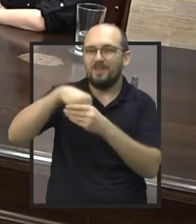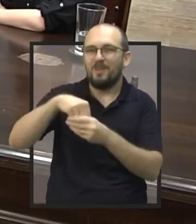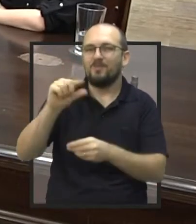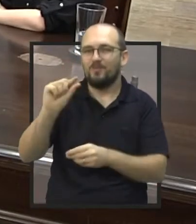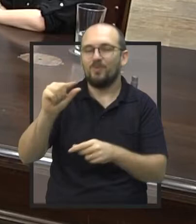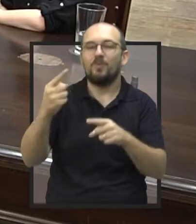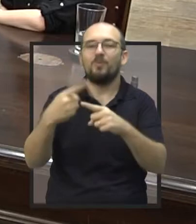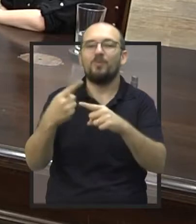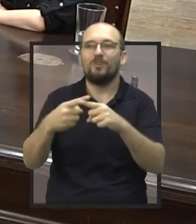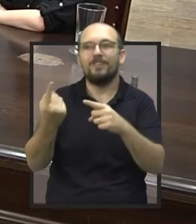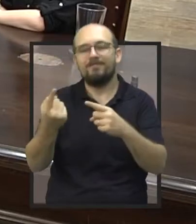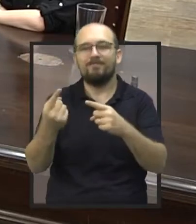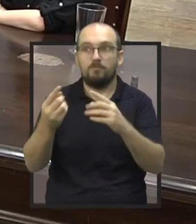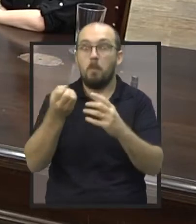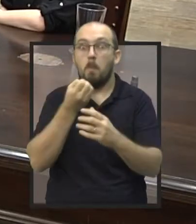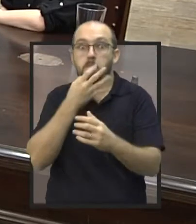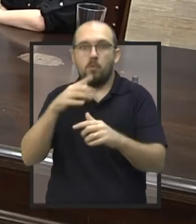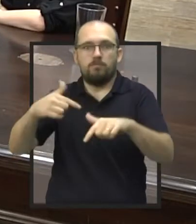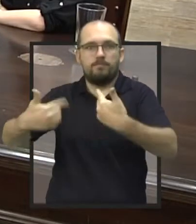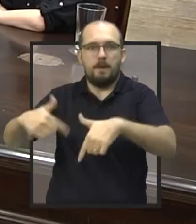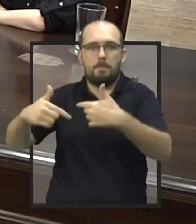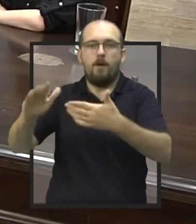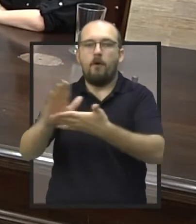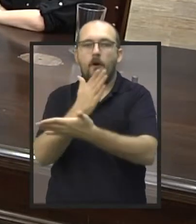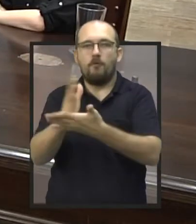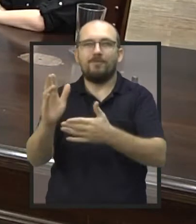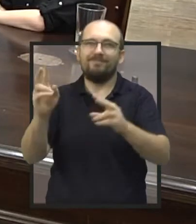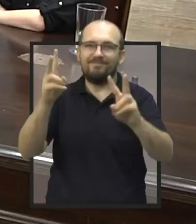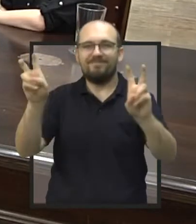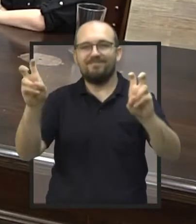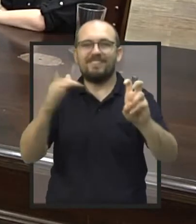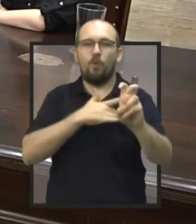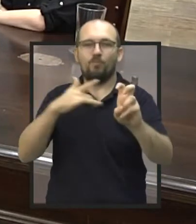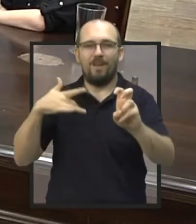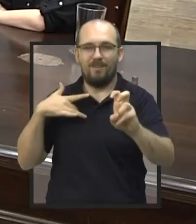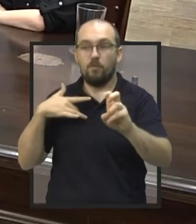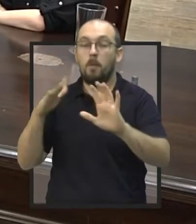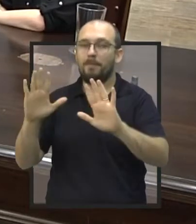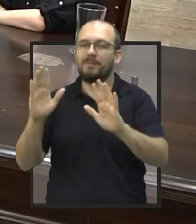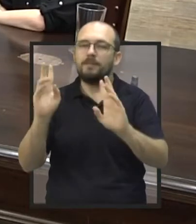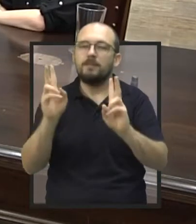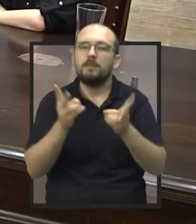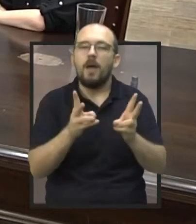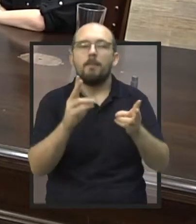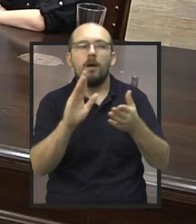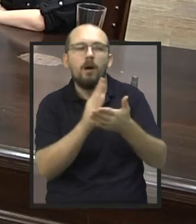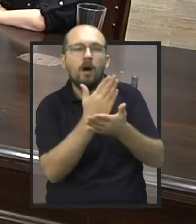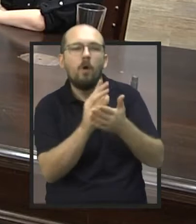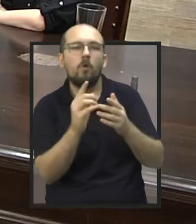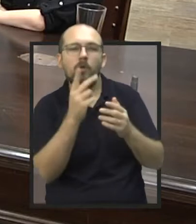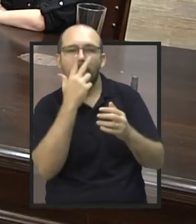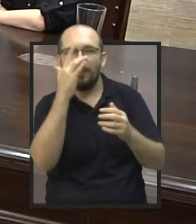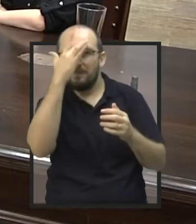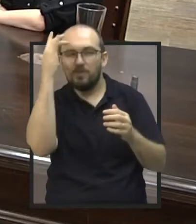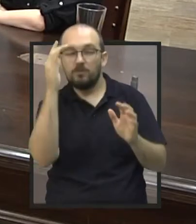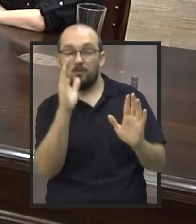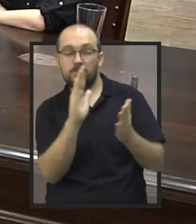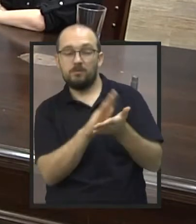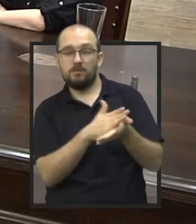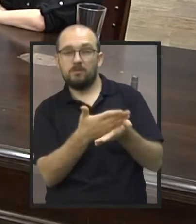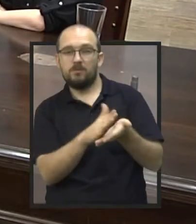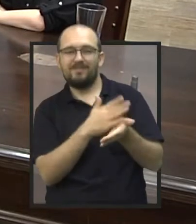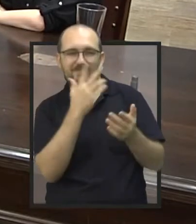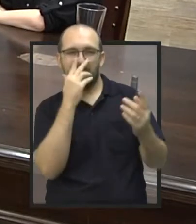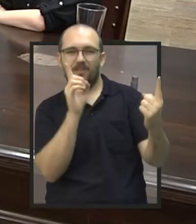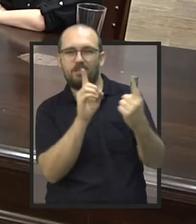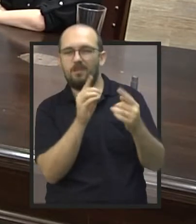não citei ninguém, mas as pessoas que acabavam lendo, até do próprio trabalho ali, se identificaram e não